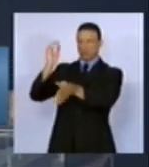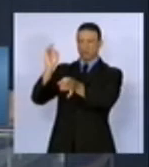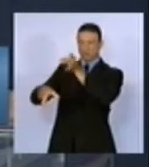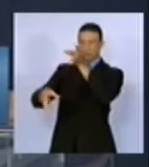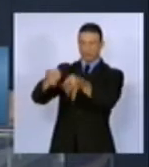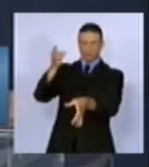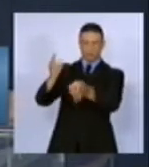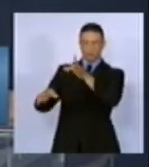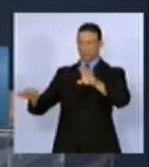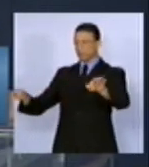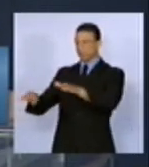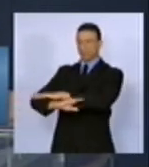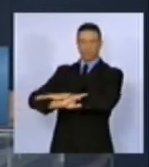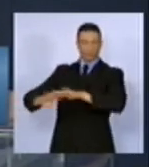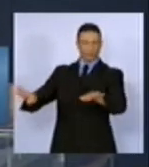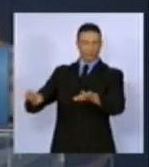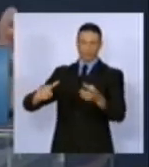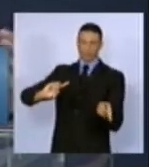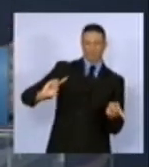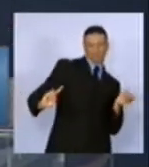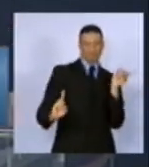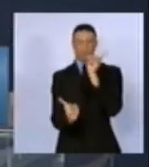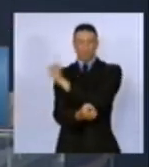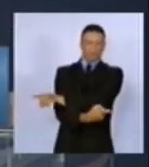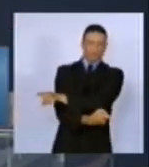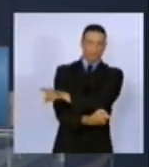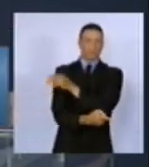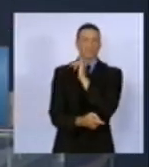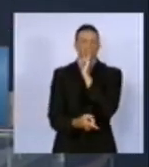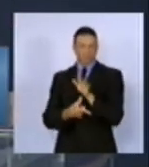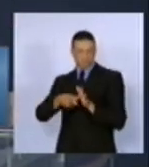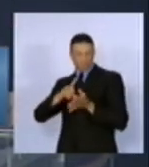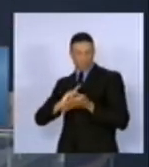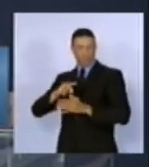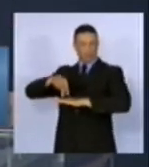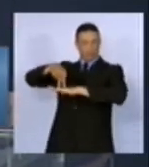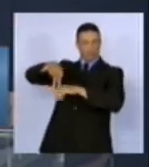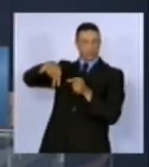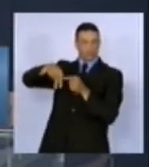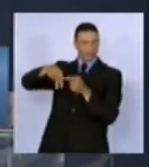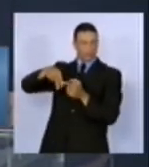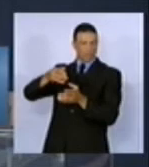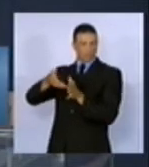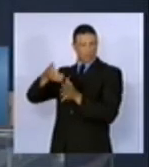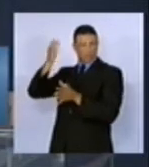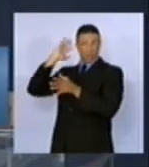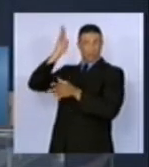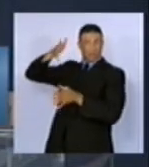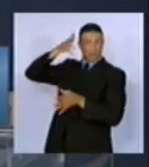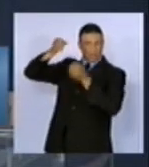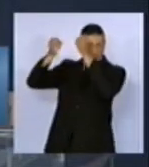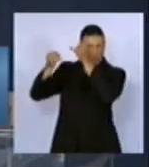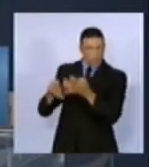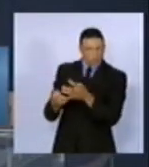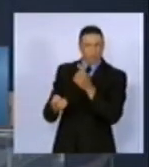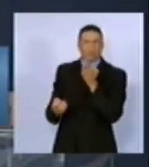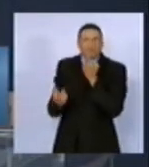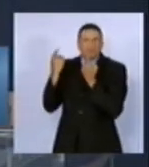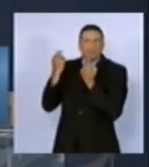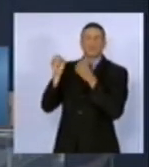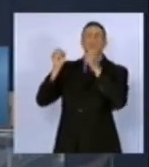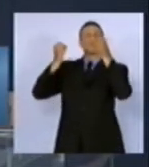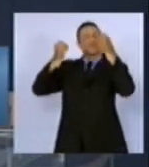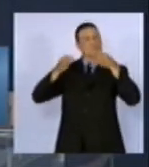é uma reforma agrária às avessas como Falou bem o representante da o plano aqui agora pouco e uma